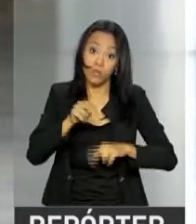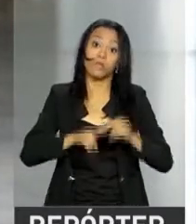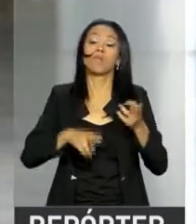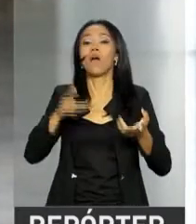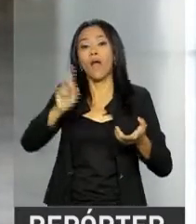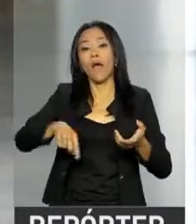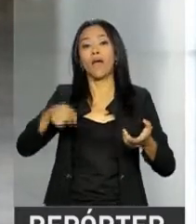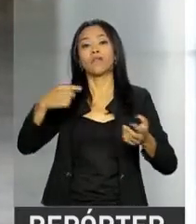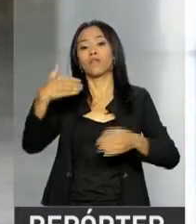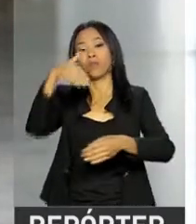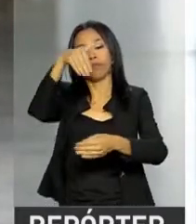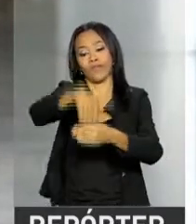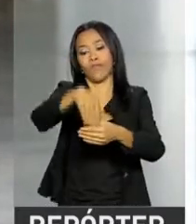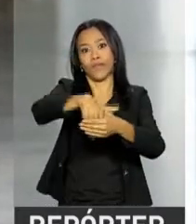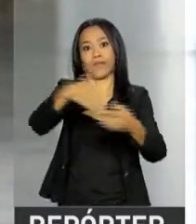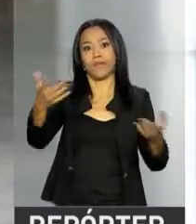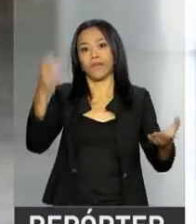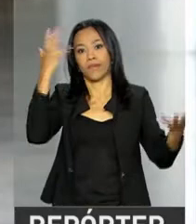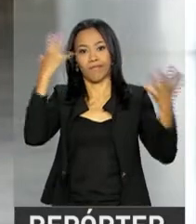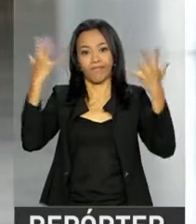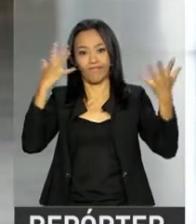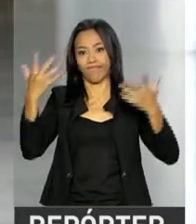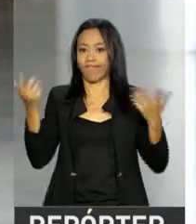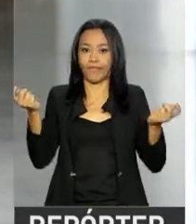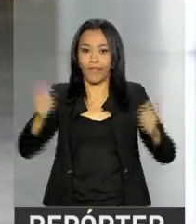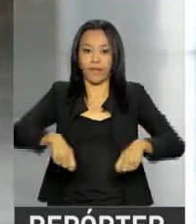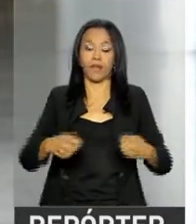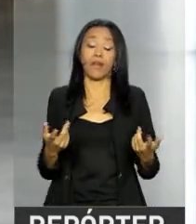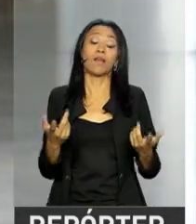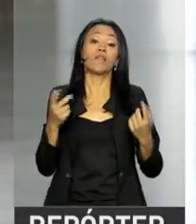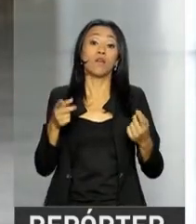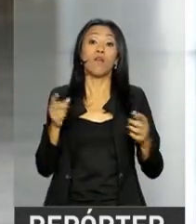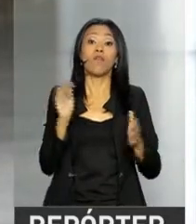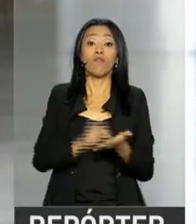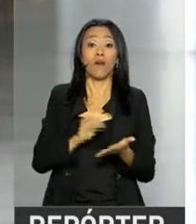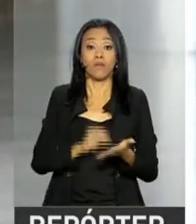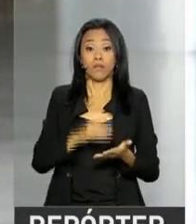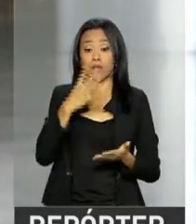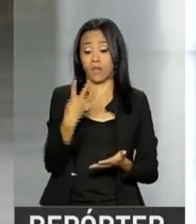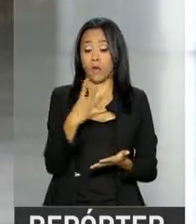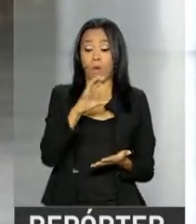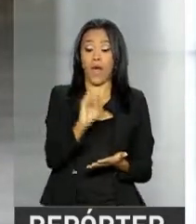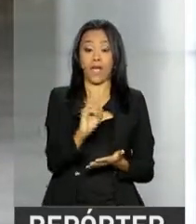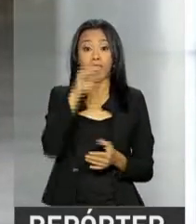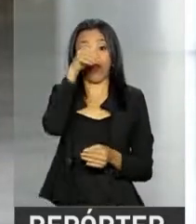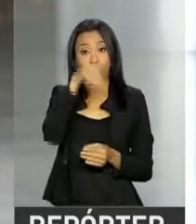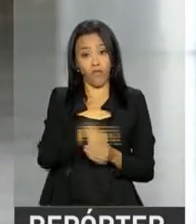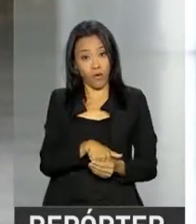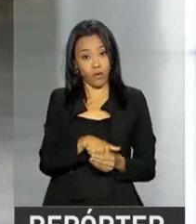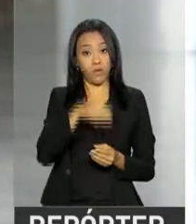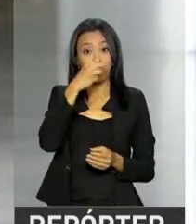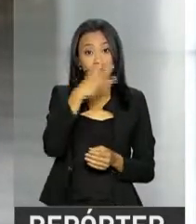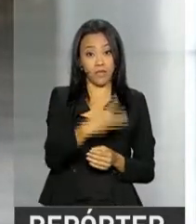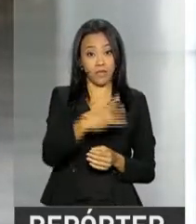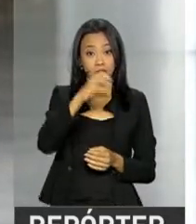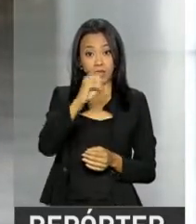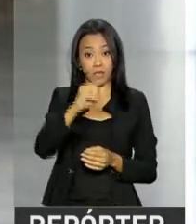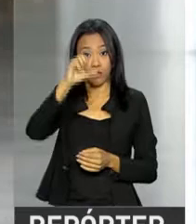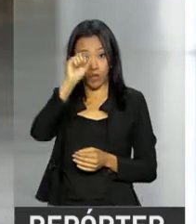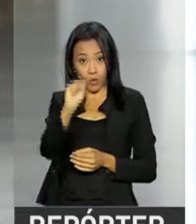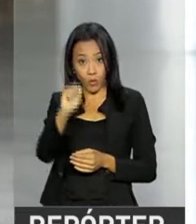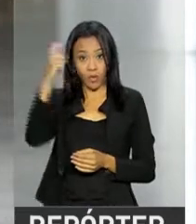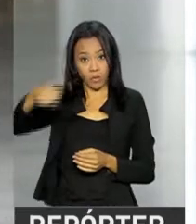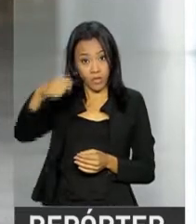outros assuntos segundo o presidente temer falta quando faltam 40 votos entre os 308 necessários